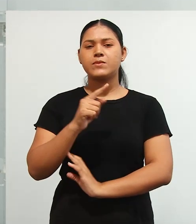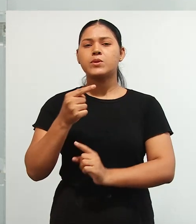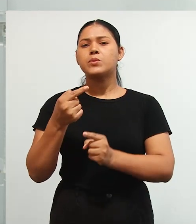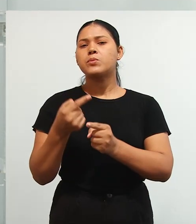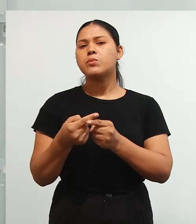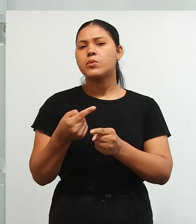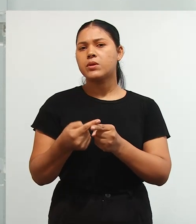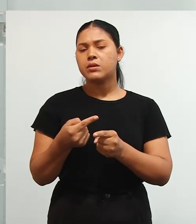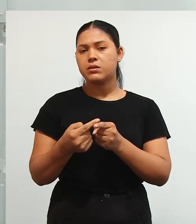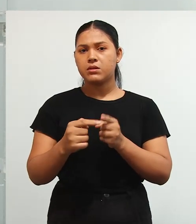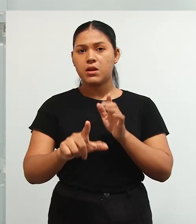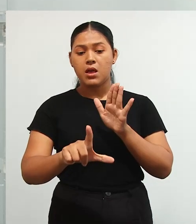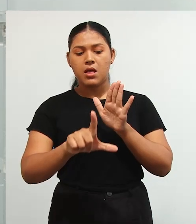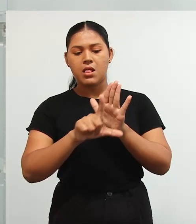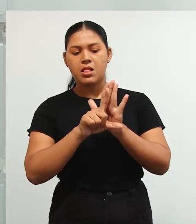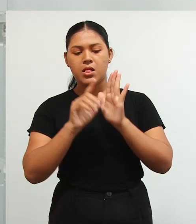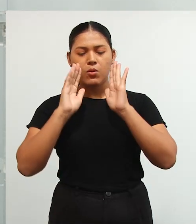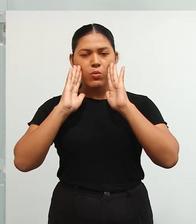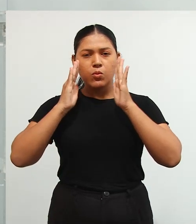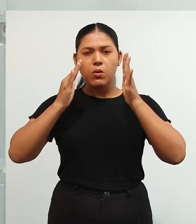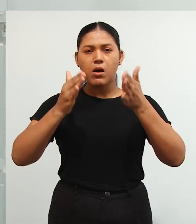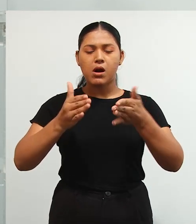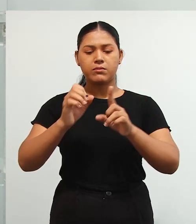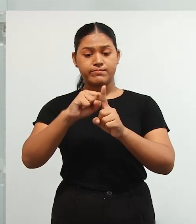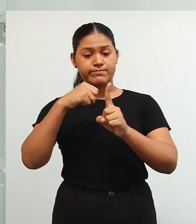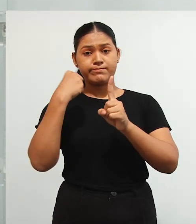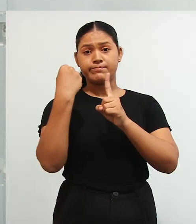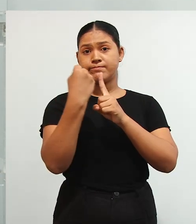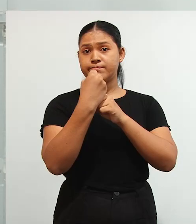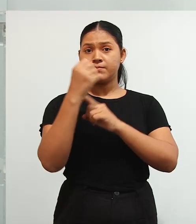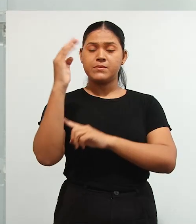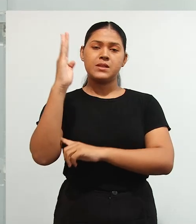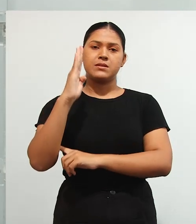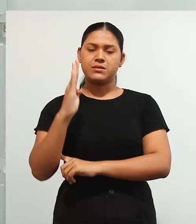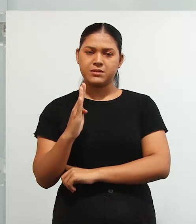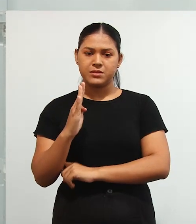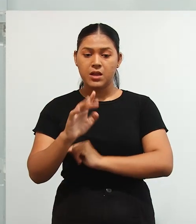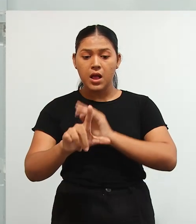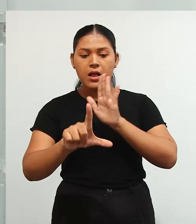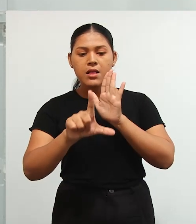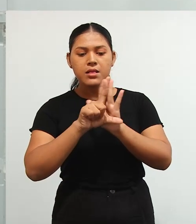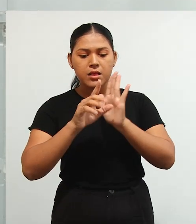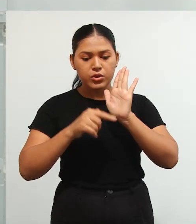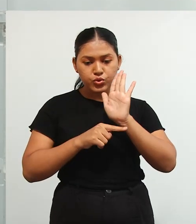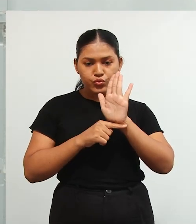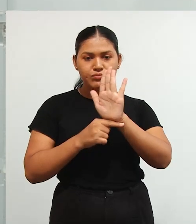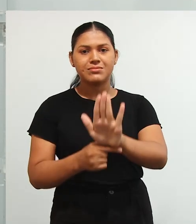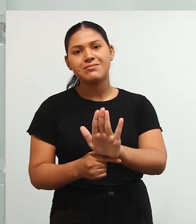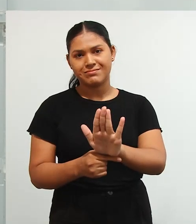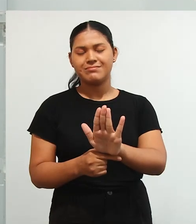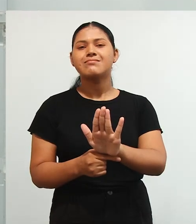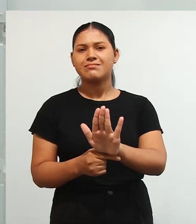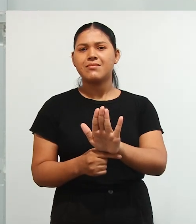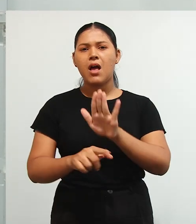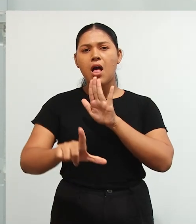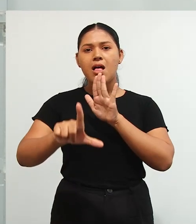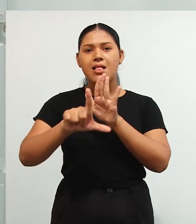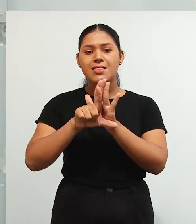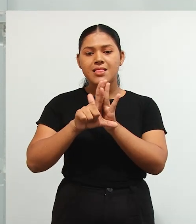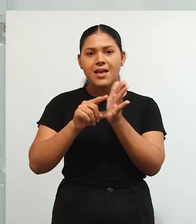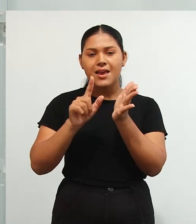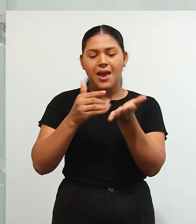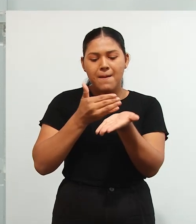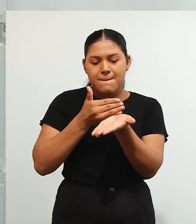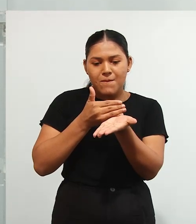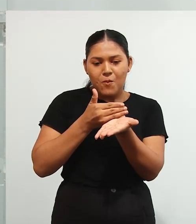a lei ela é para a sociedade brasileira. Ela é da sociedade, porque foi de lá que veio os